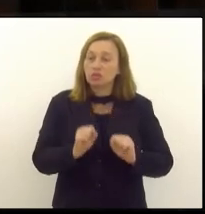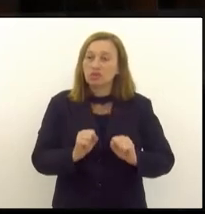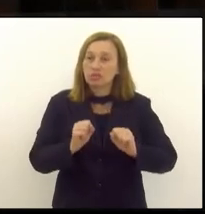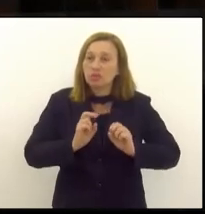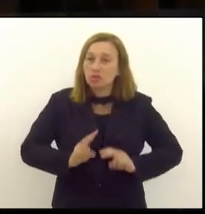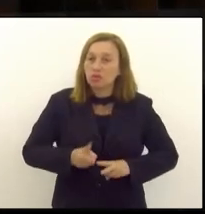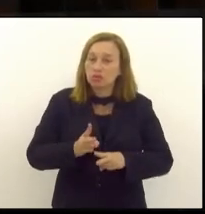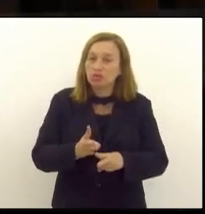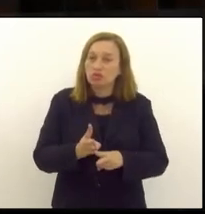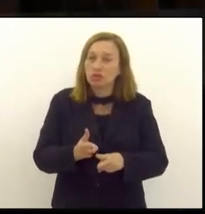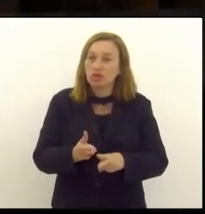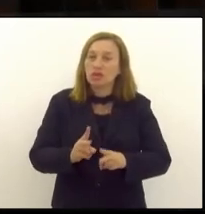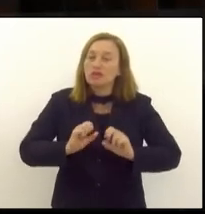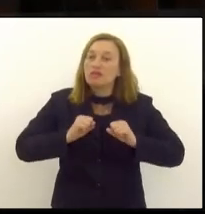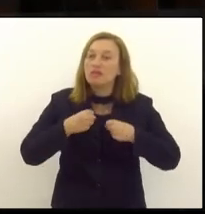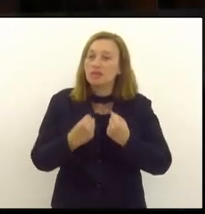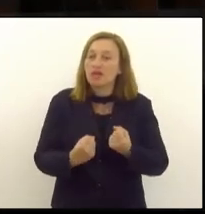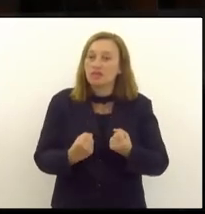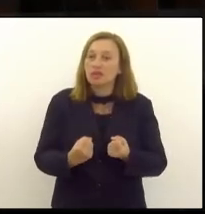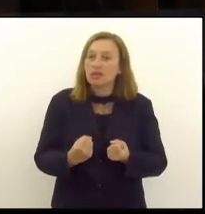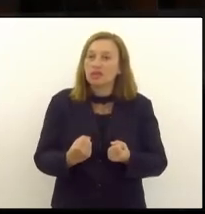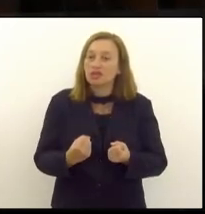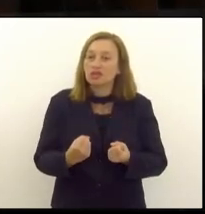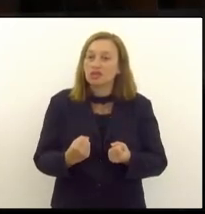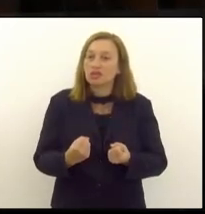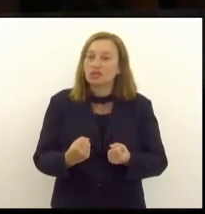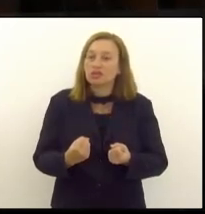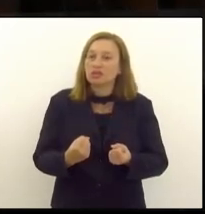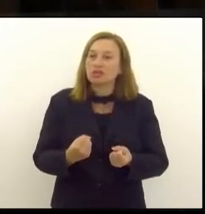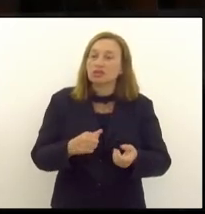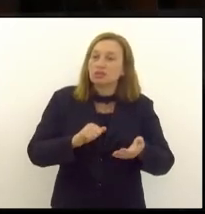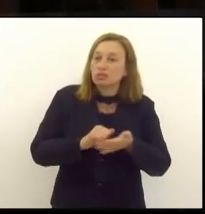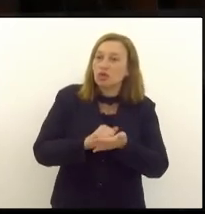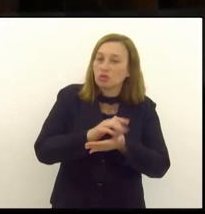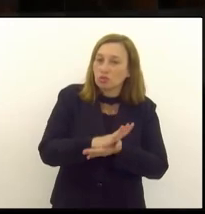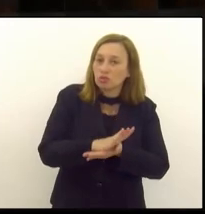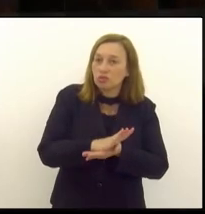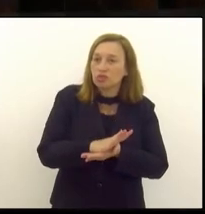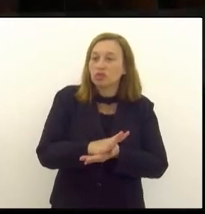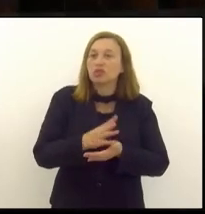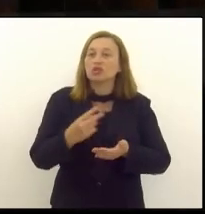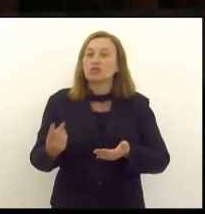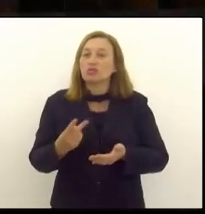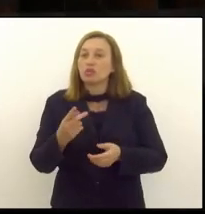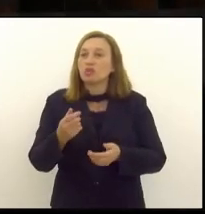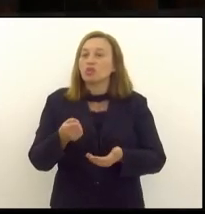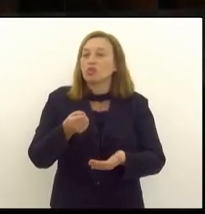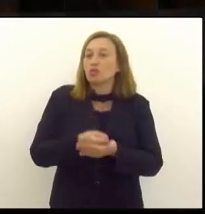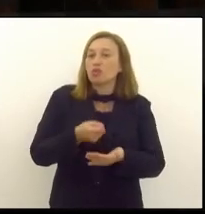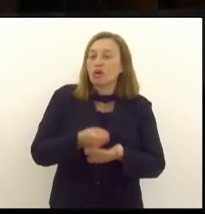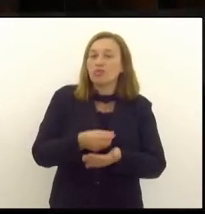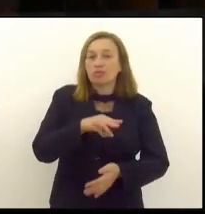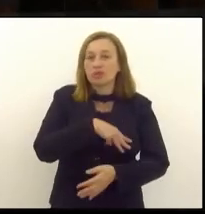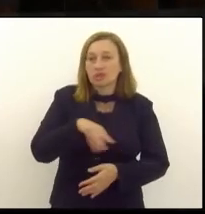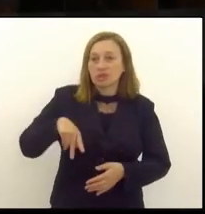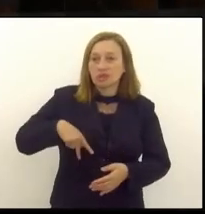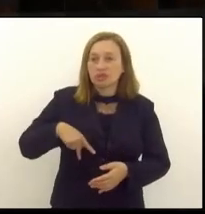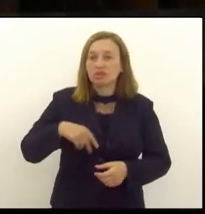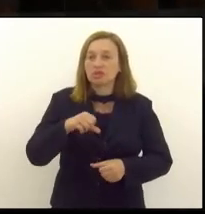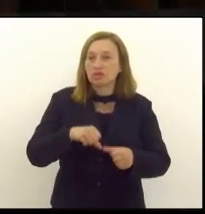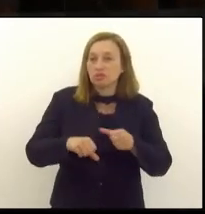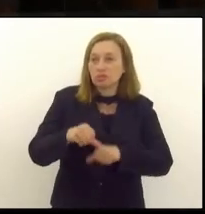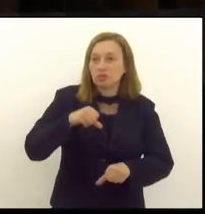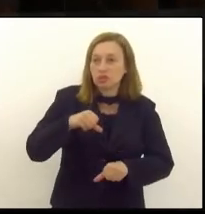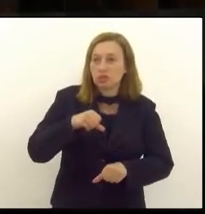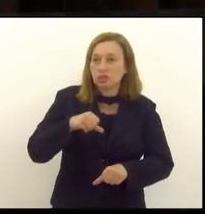continuar defendendo, para que as destinações de multas e valores cobrados pelo MPT, de fato, sejam revertidos